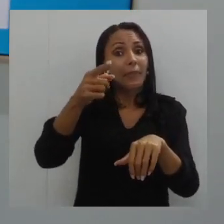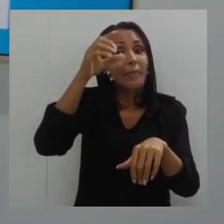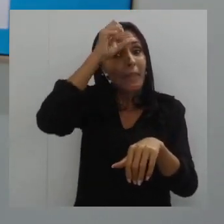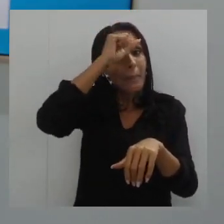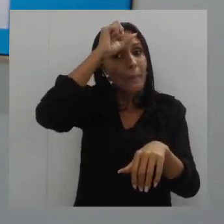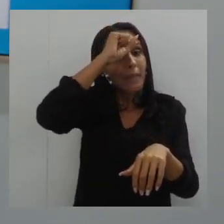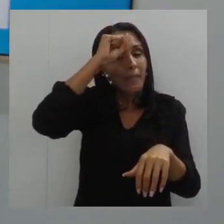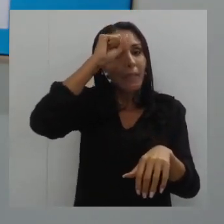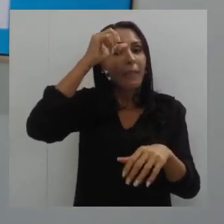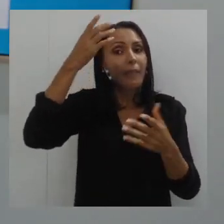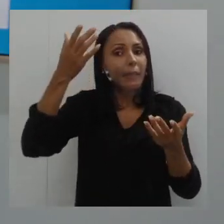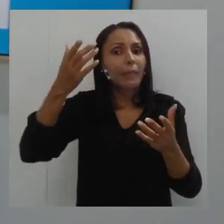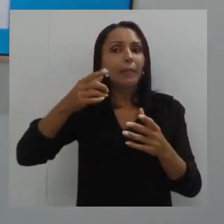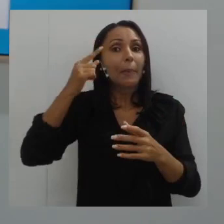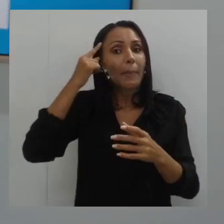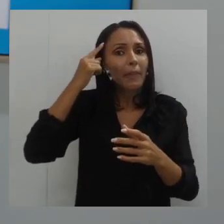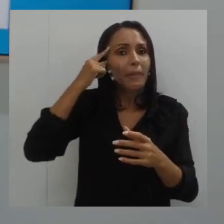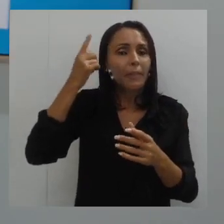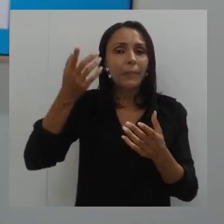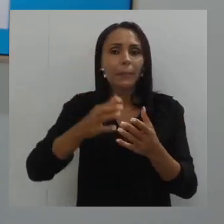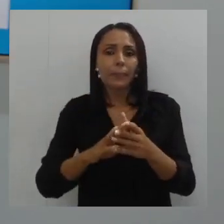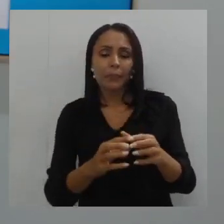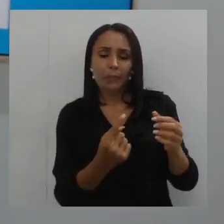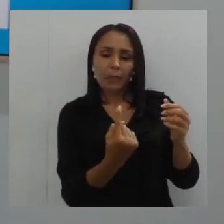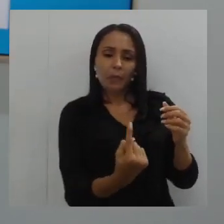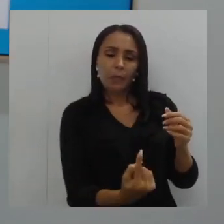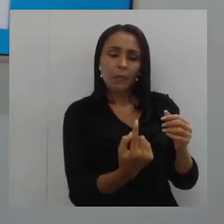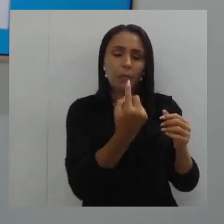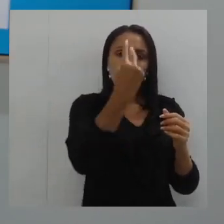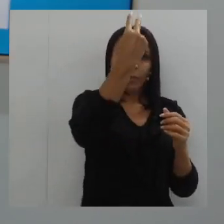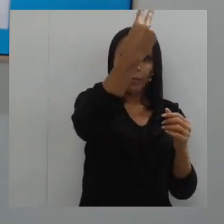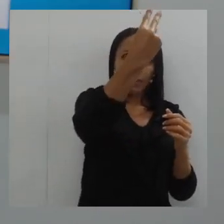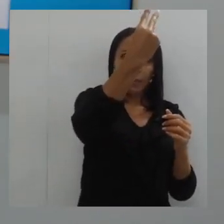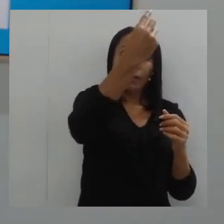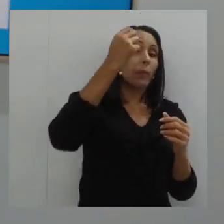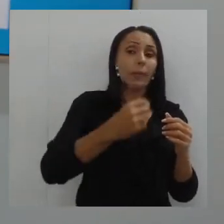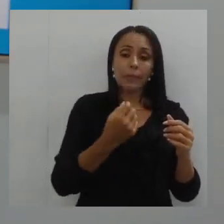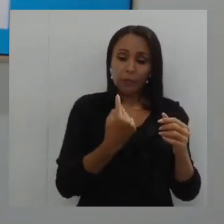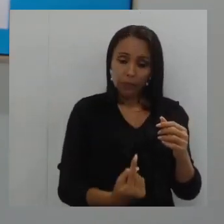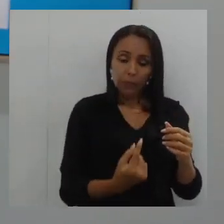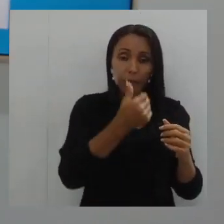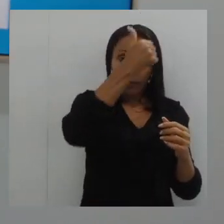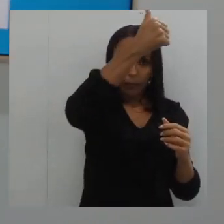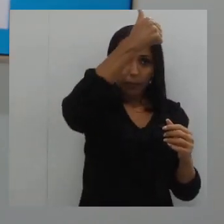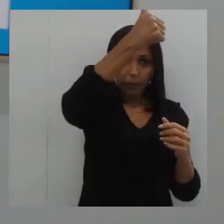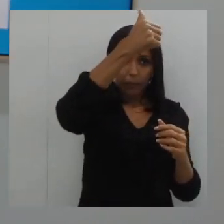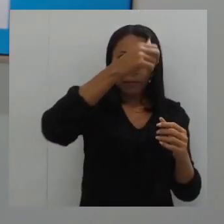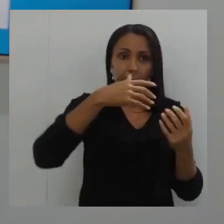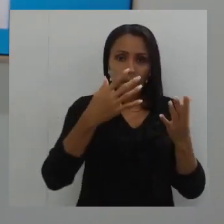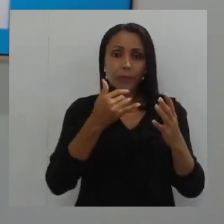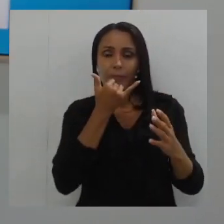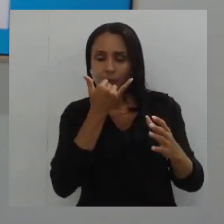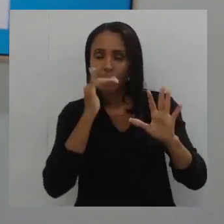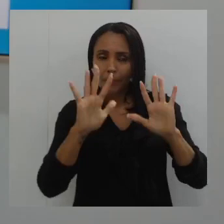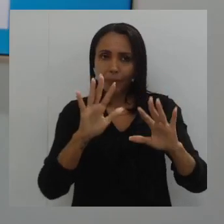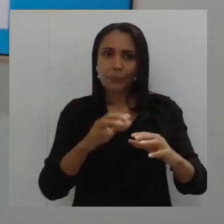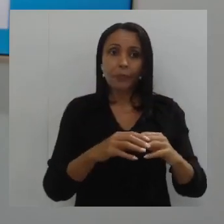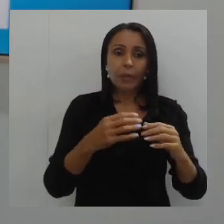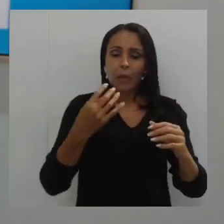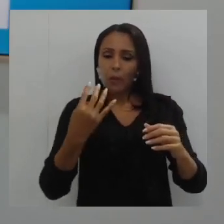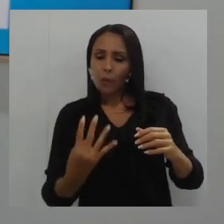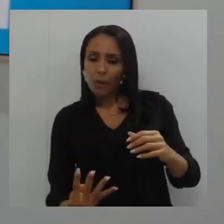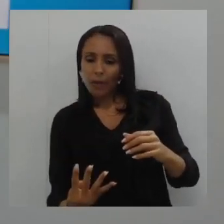eu estou colocando. Primeiro ponto, 1 e 11. Segundo ponto, 4, desculpa aí, o ponto